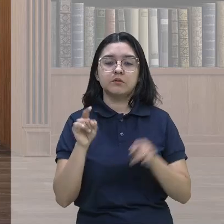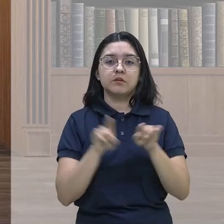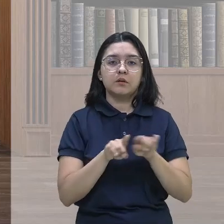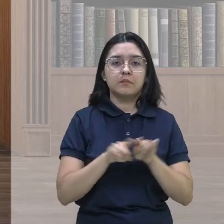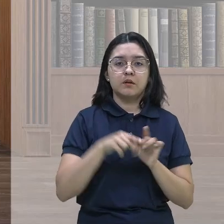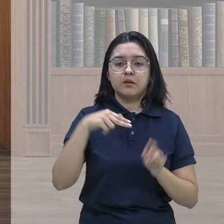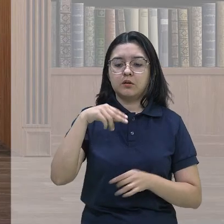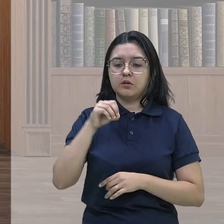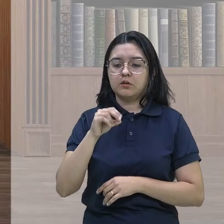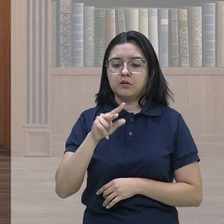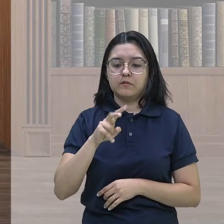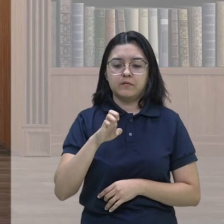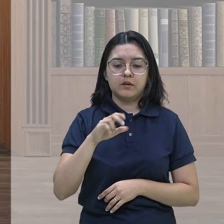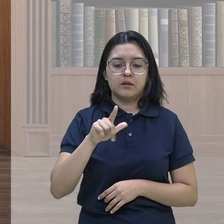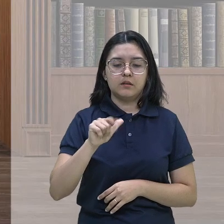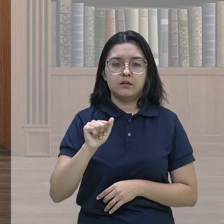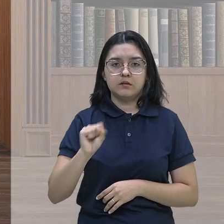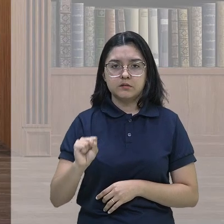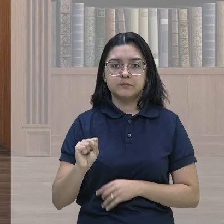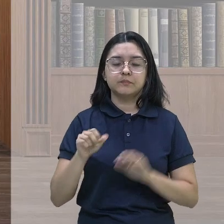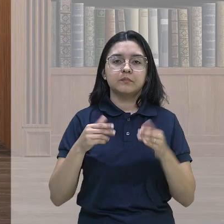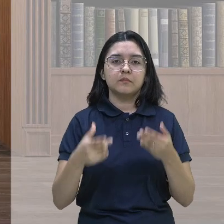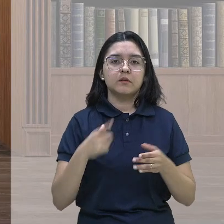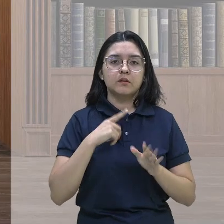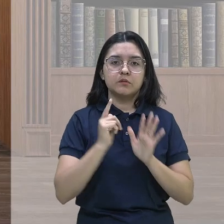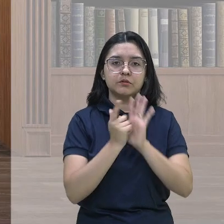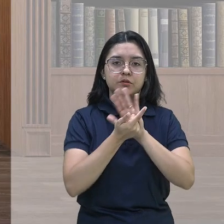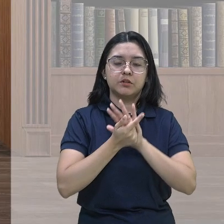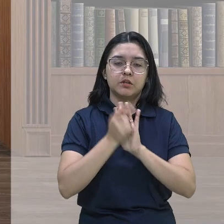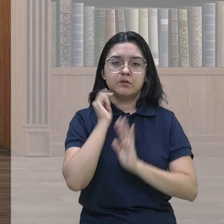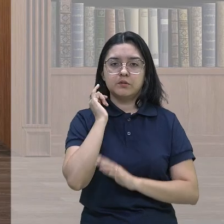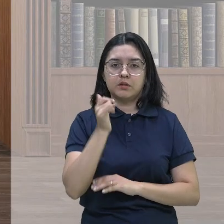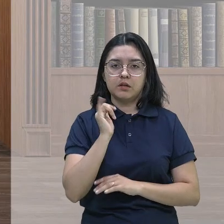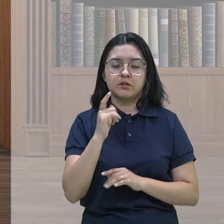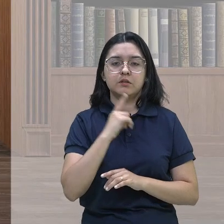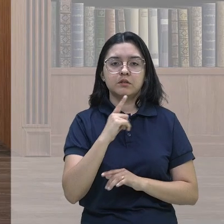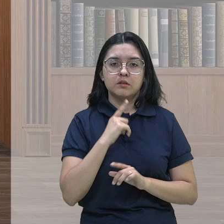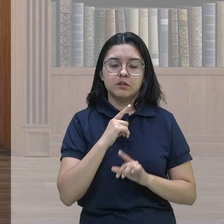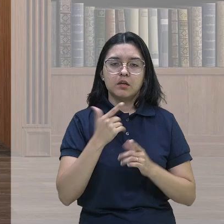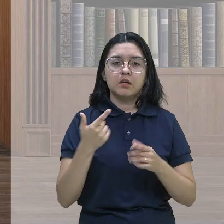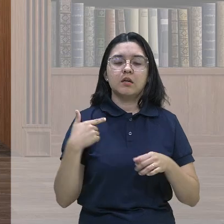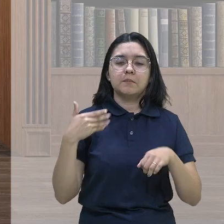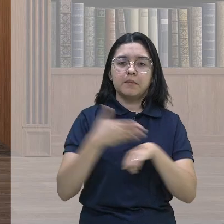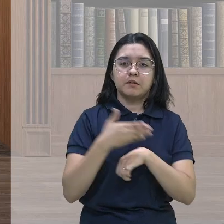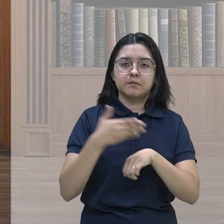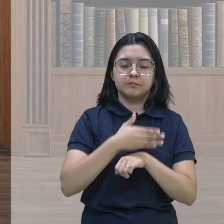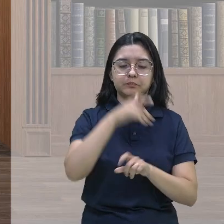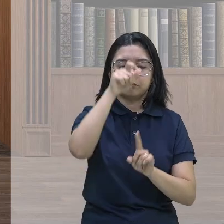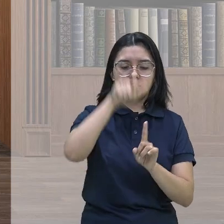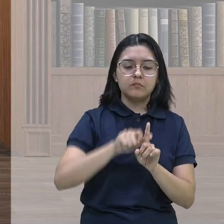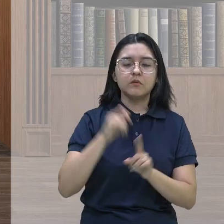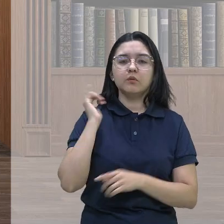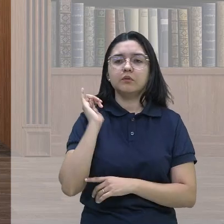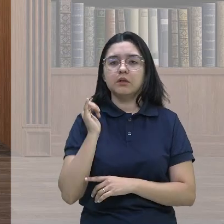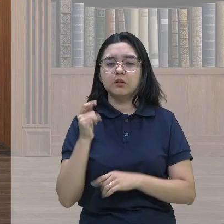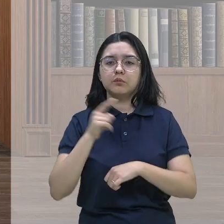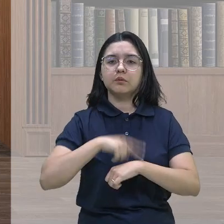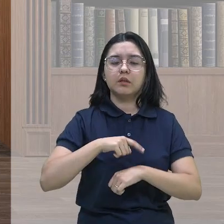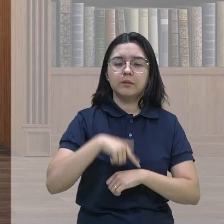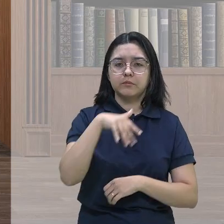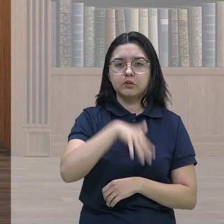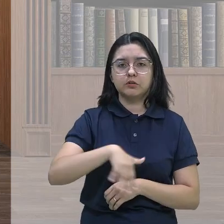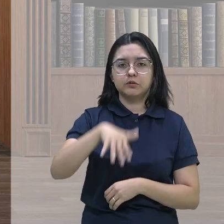Então, esse gênero narrativo, ele já tem aí a presença dos personagens, do narrador, num tempo,